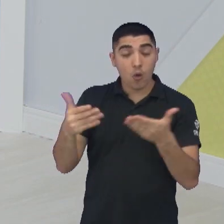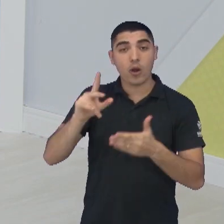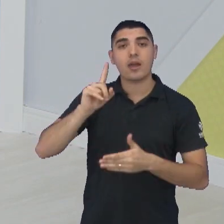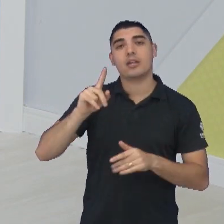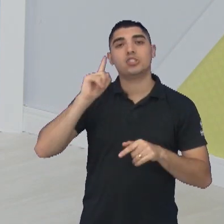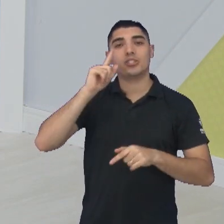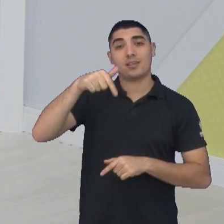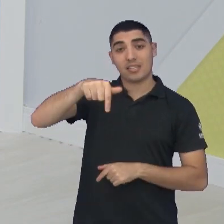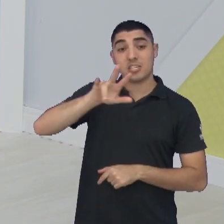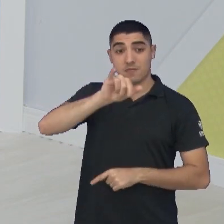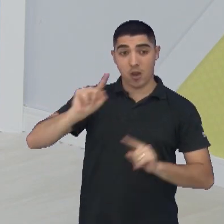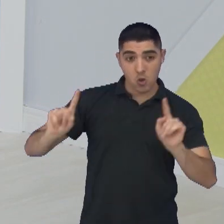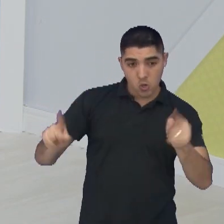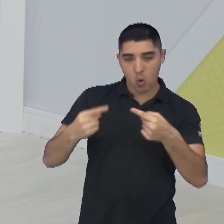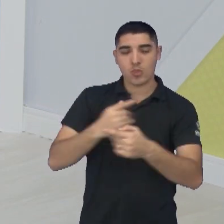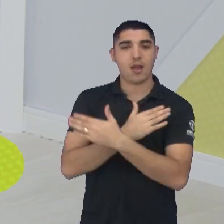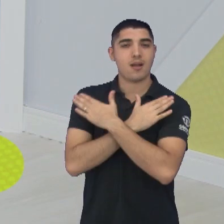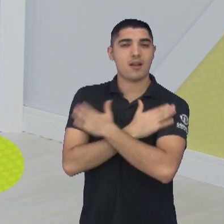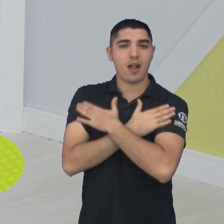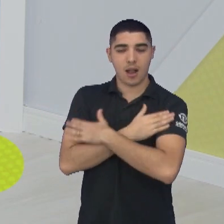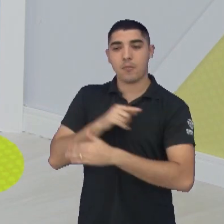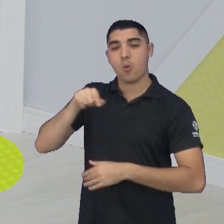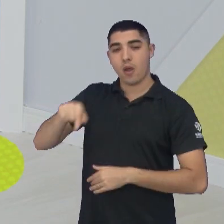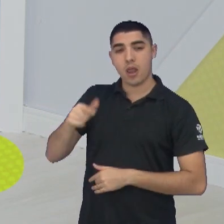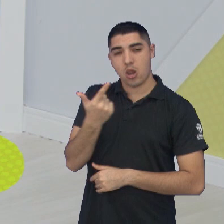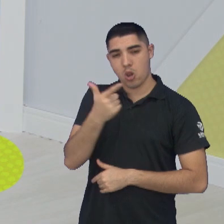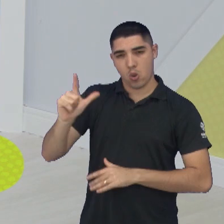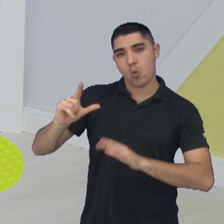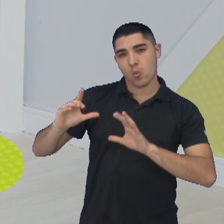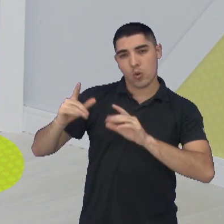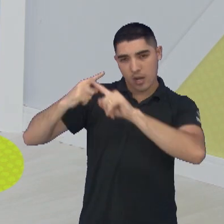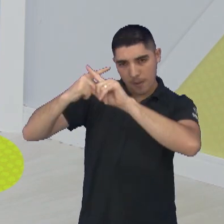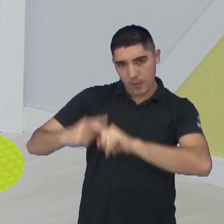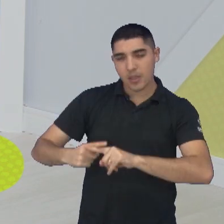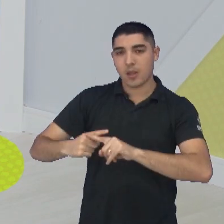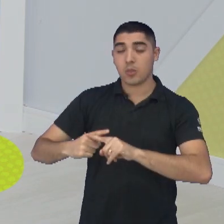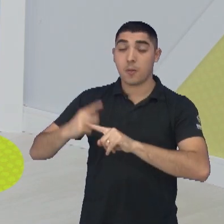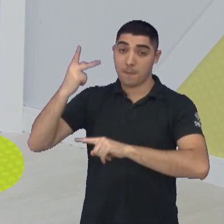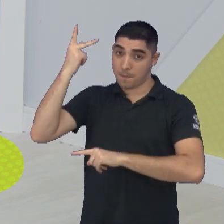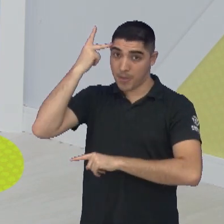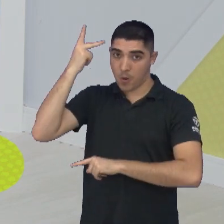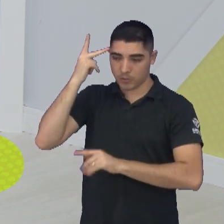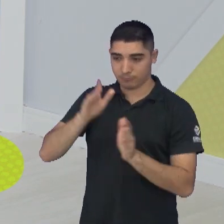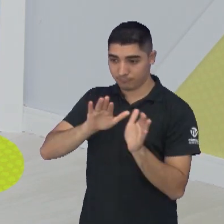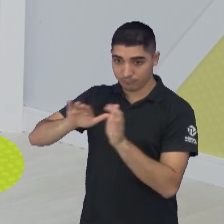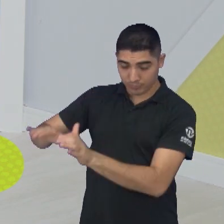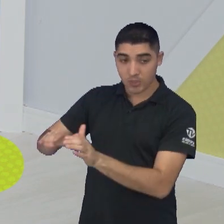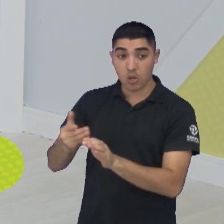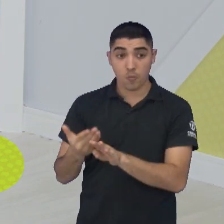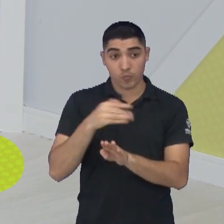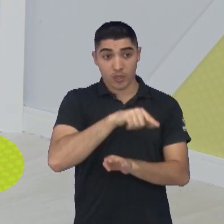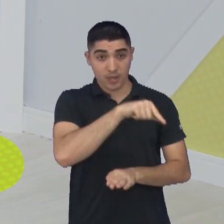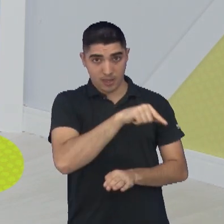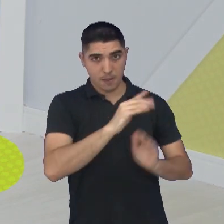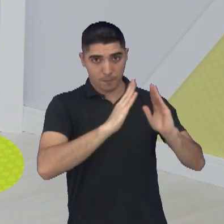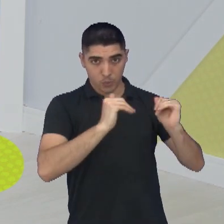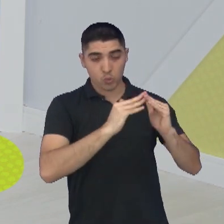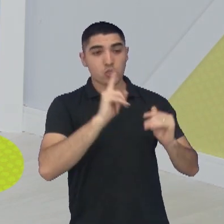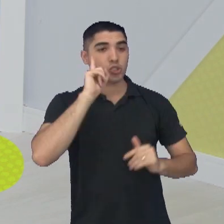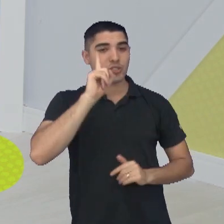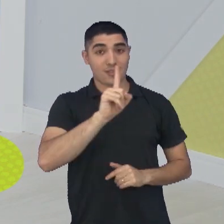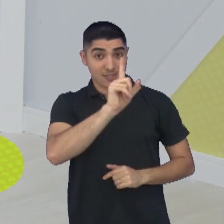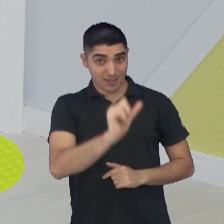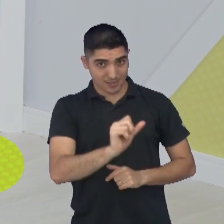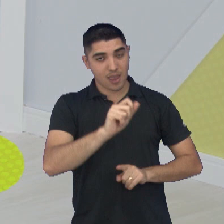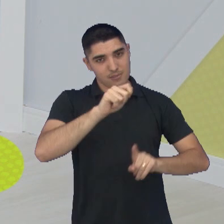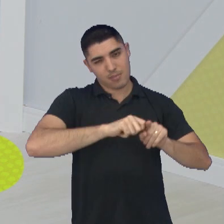recebendo a equipe do Campo do Jordão pela 12ª rodada do Campeonato Paulista essa partida Aí será no pole do Altos de Santana às